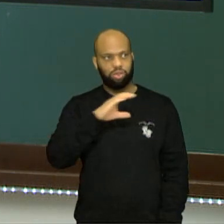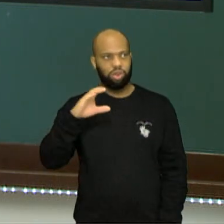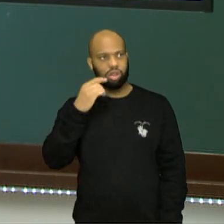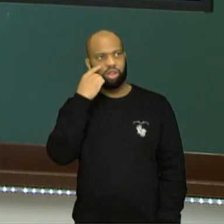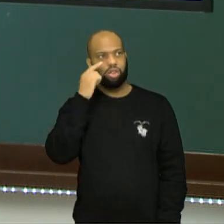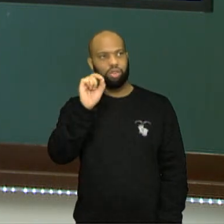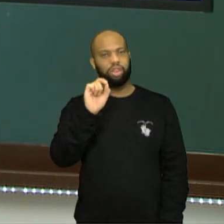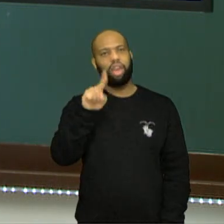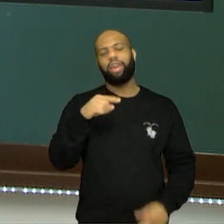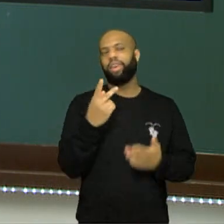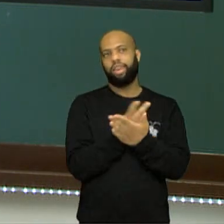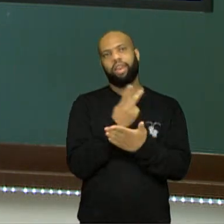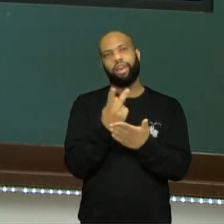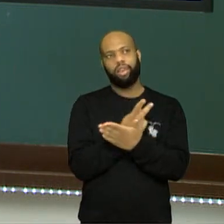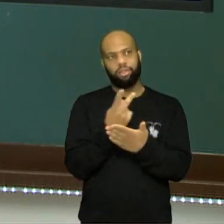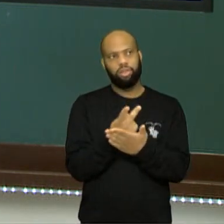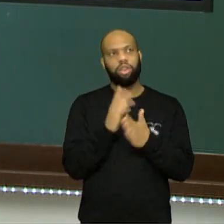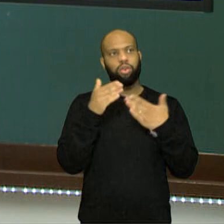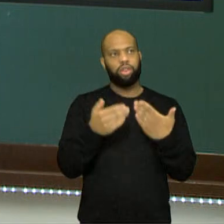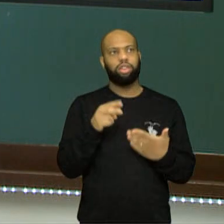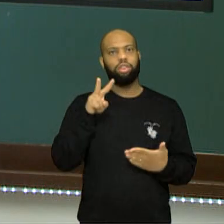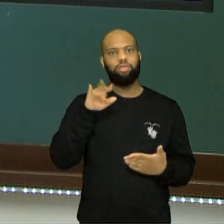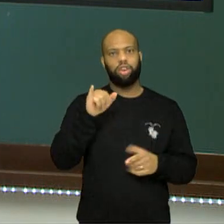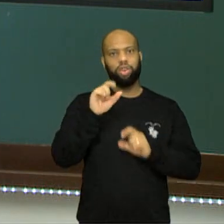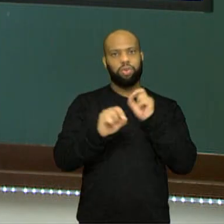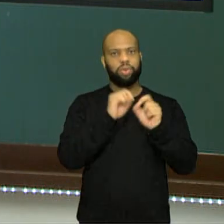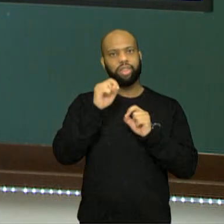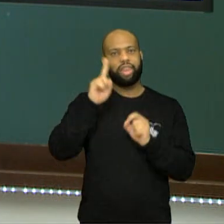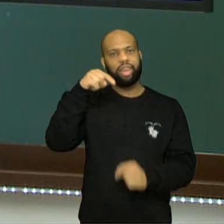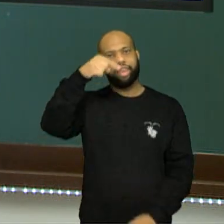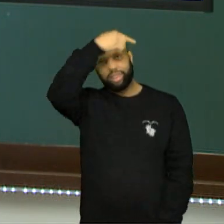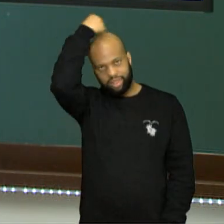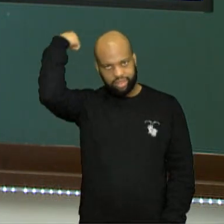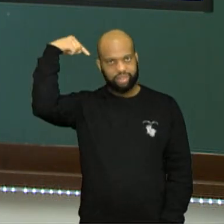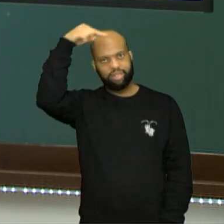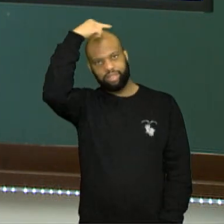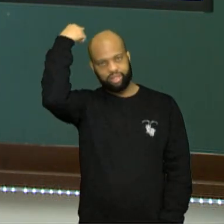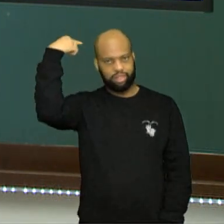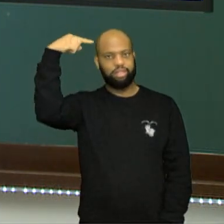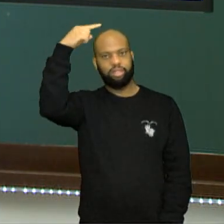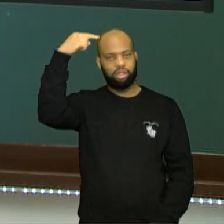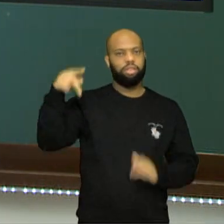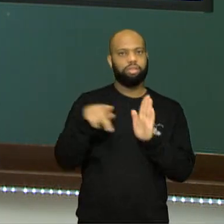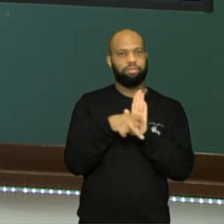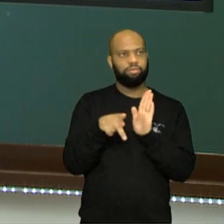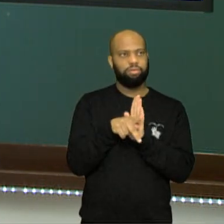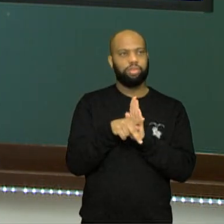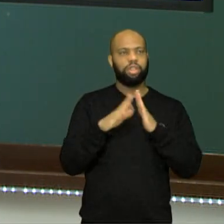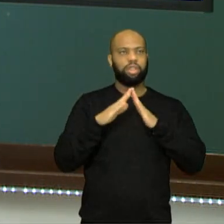que foi um erro e ela vai ser santificada, considerada uma santa pela Igreja Católica.